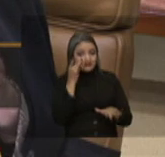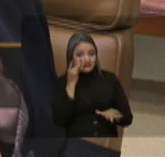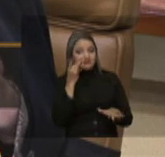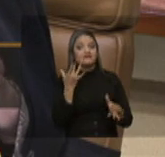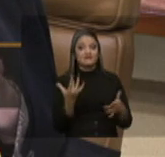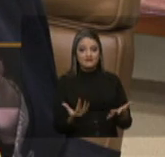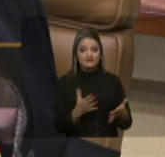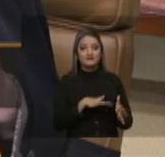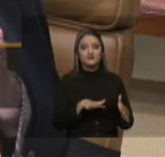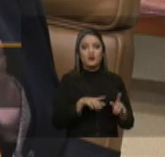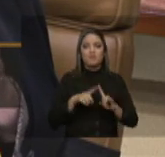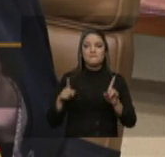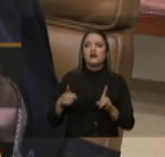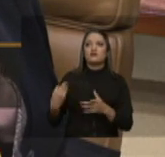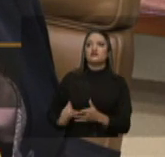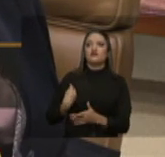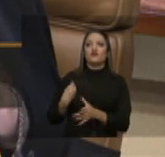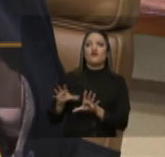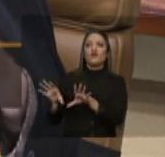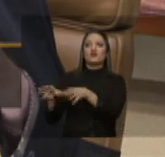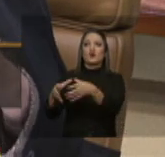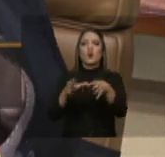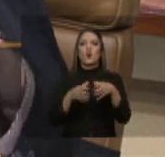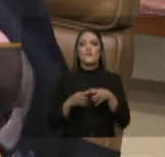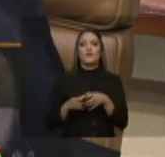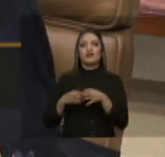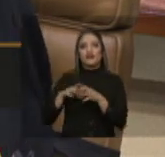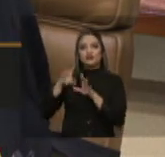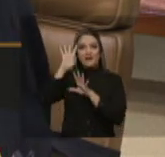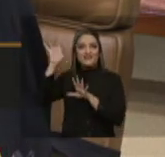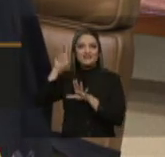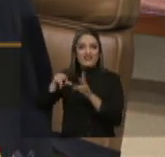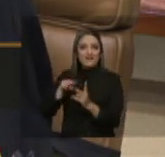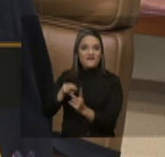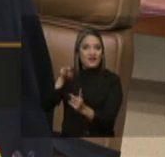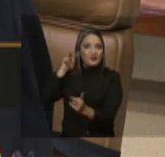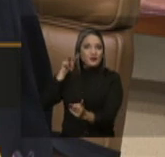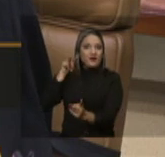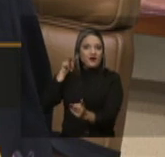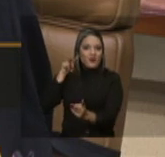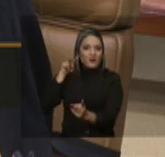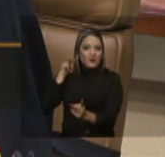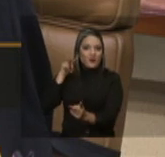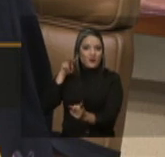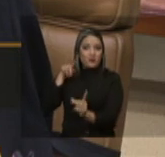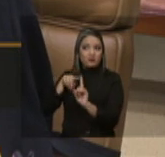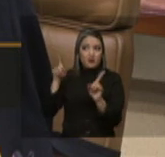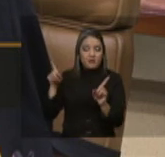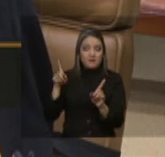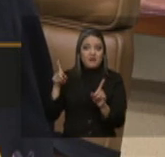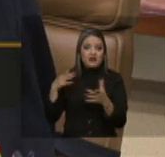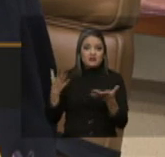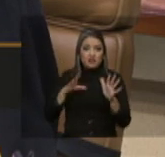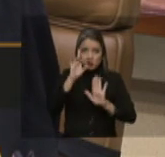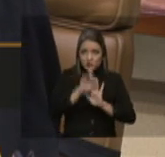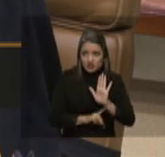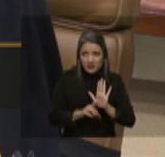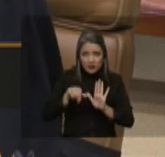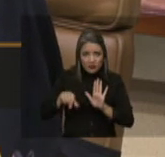falavam as comunidades imaginárias essas comunidades que atuam concretamente e o direito não alcança